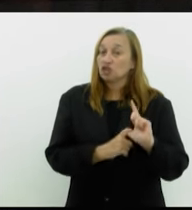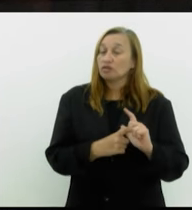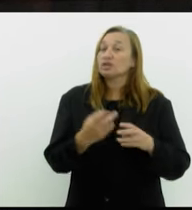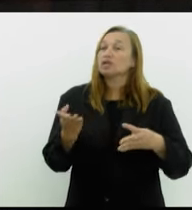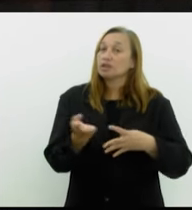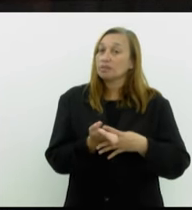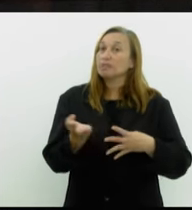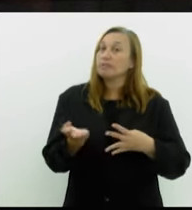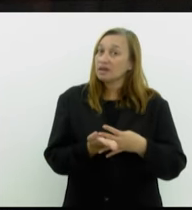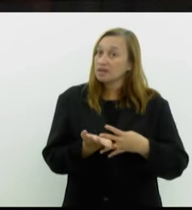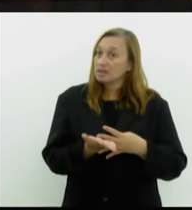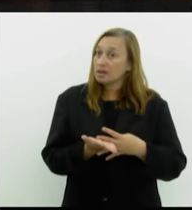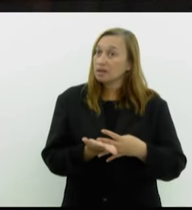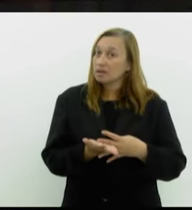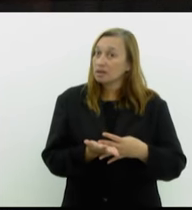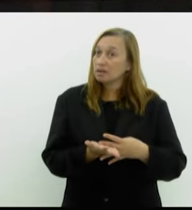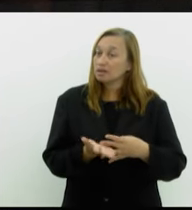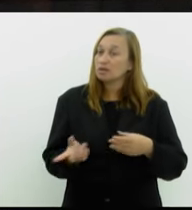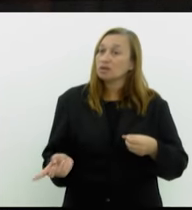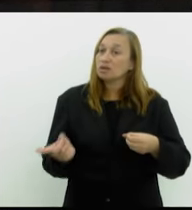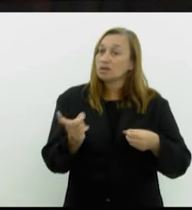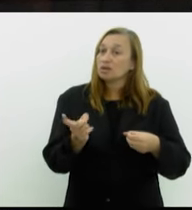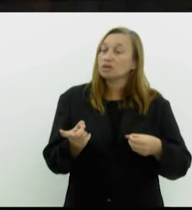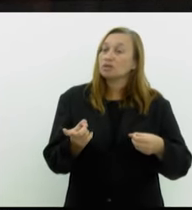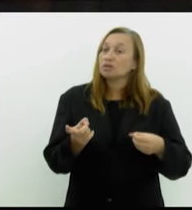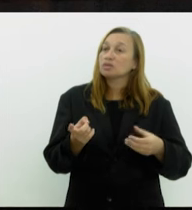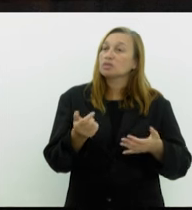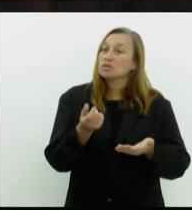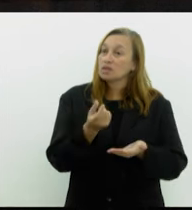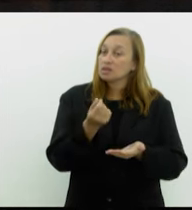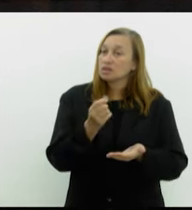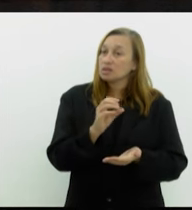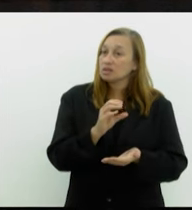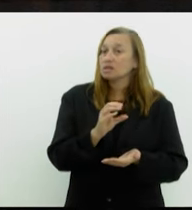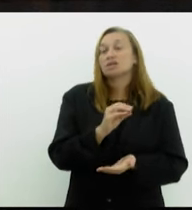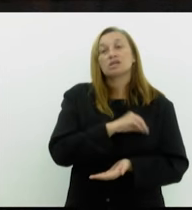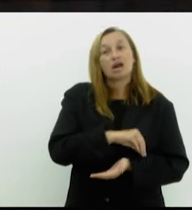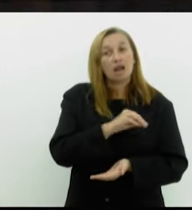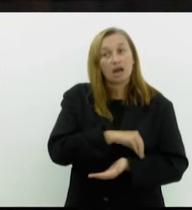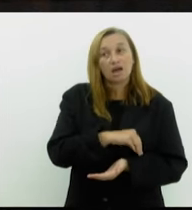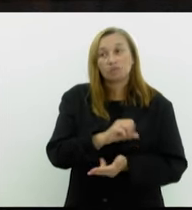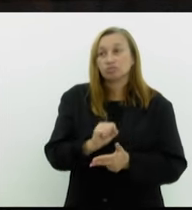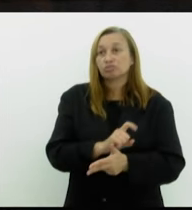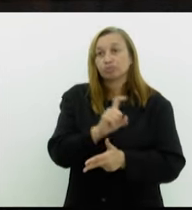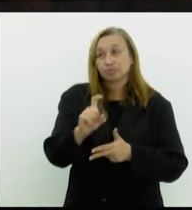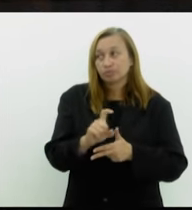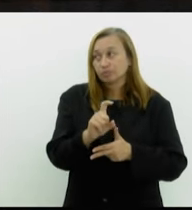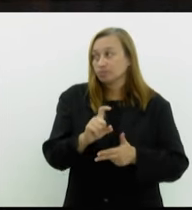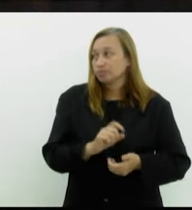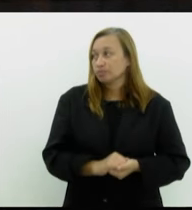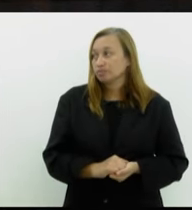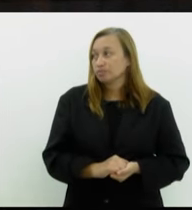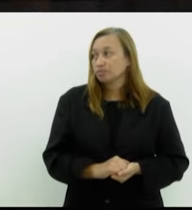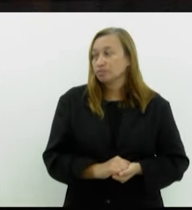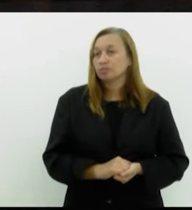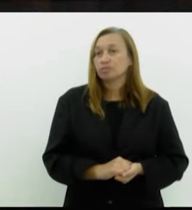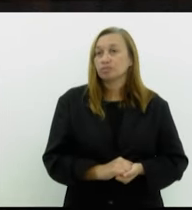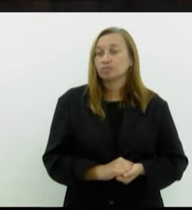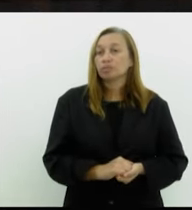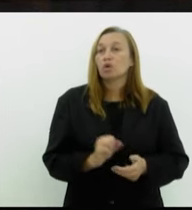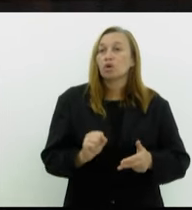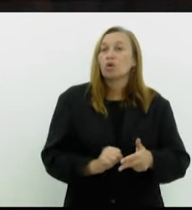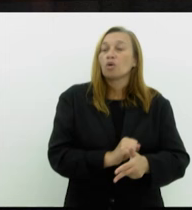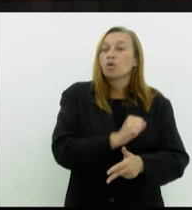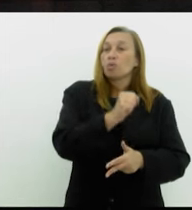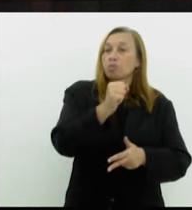parcelas da reposição salarial do Executivo, que os poderes